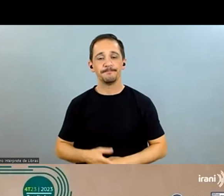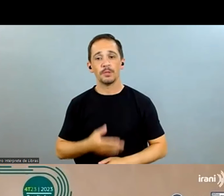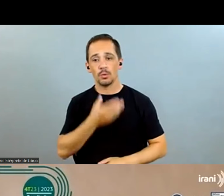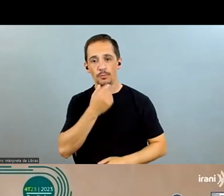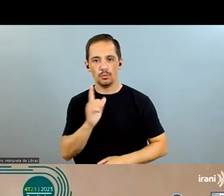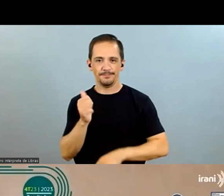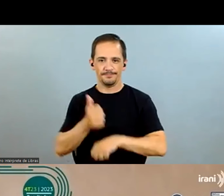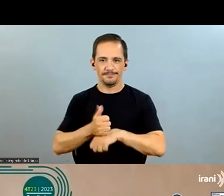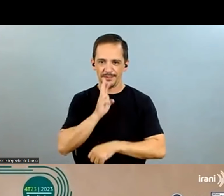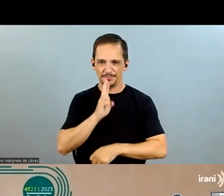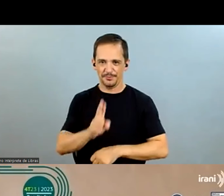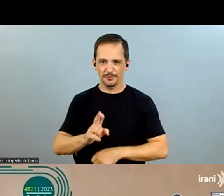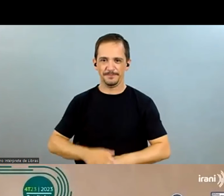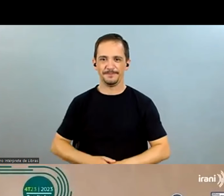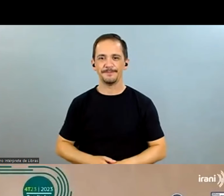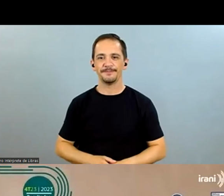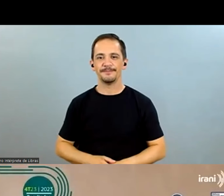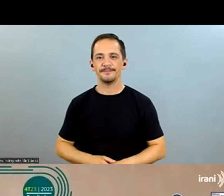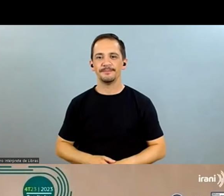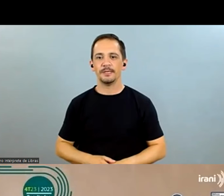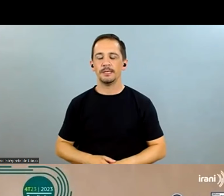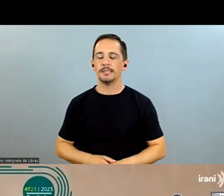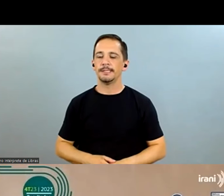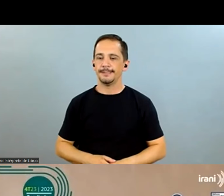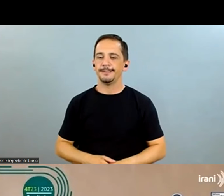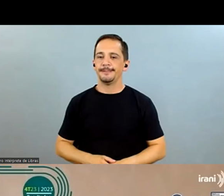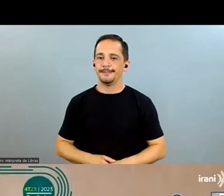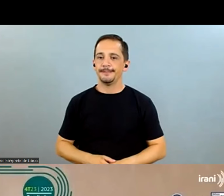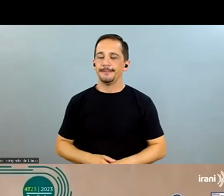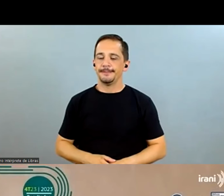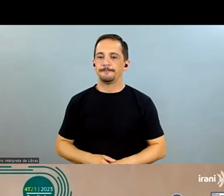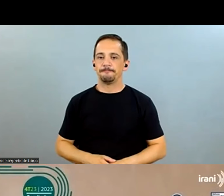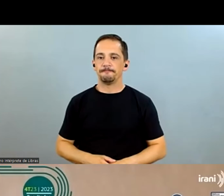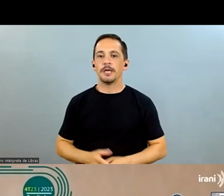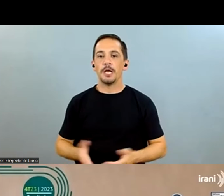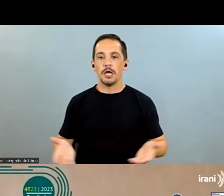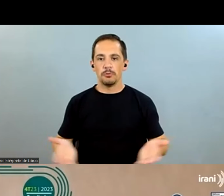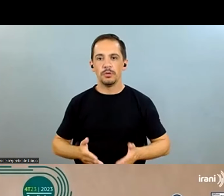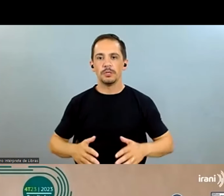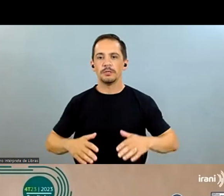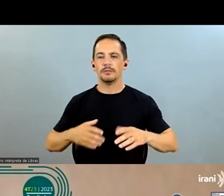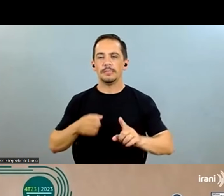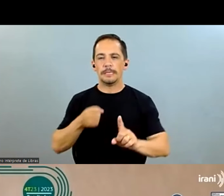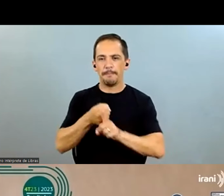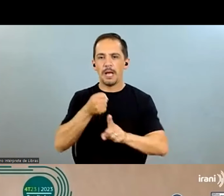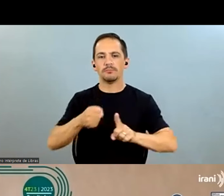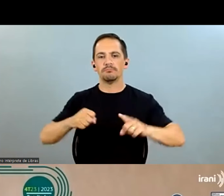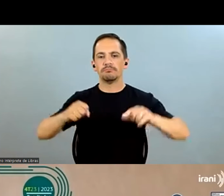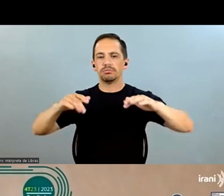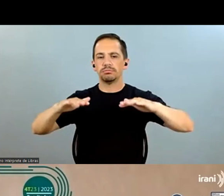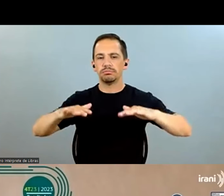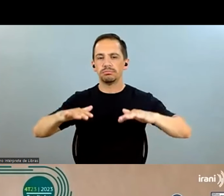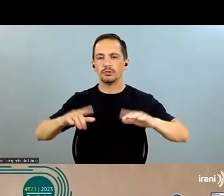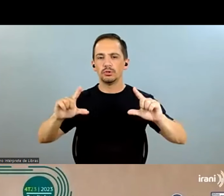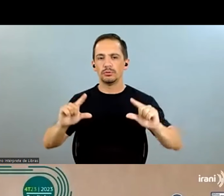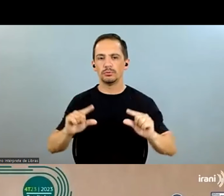impactos das enchentes na verdade no primeiro eh já tá começando a diminuir né a gente já tá começando a ver um período de